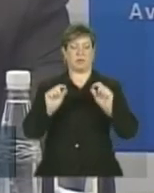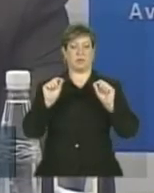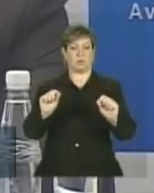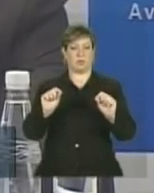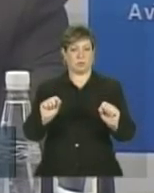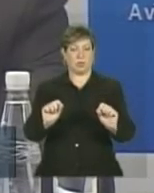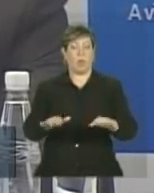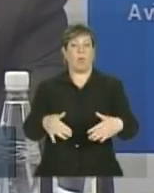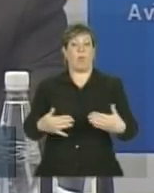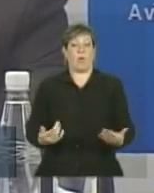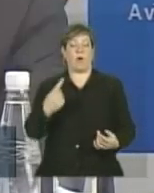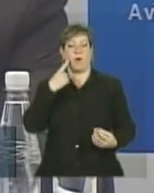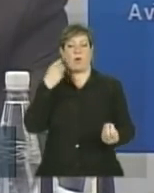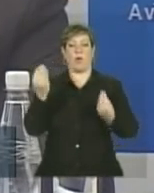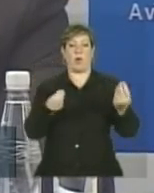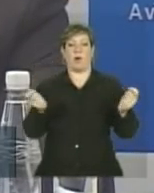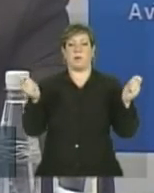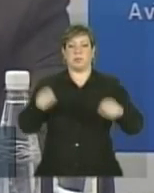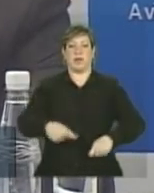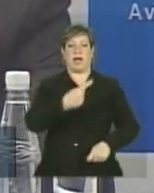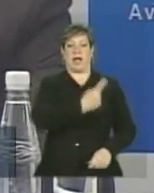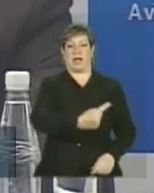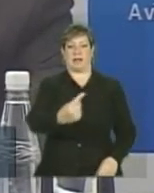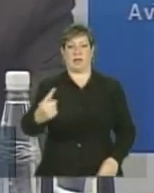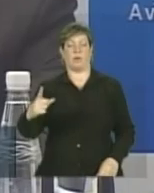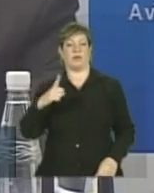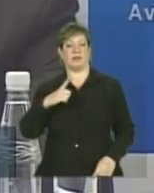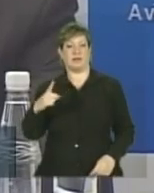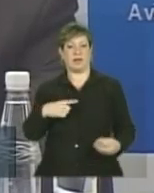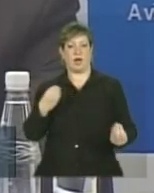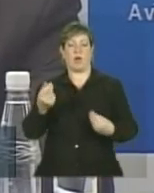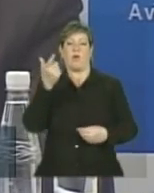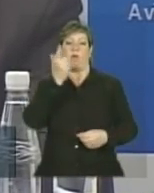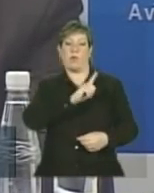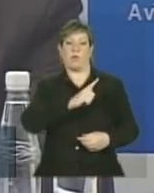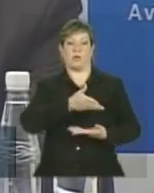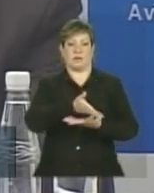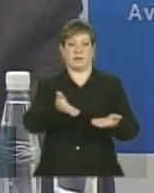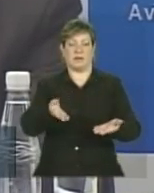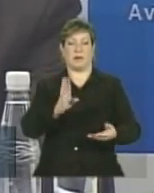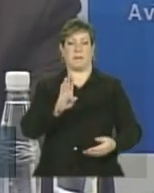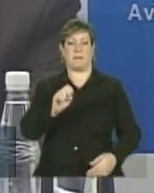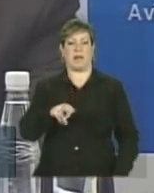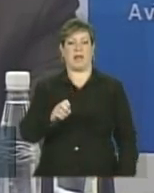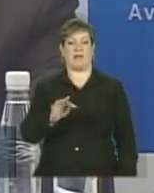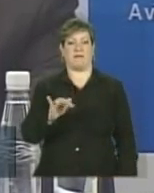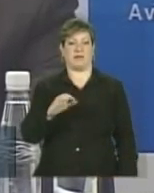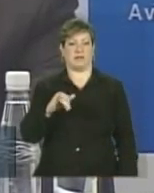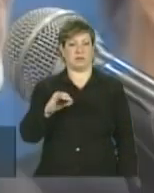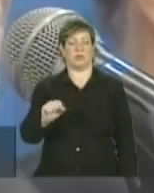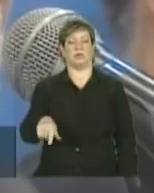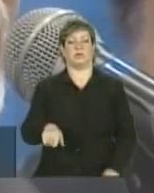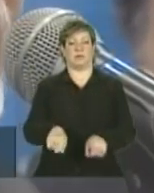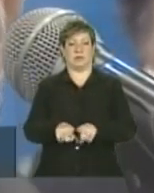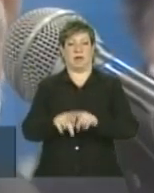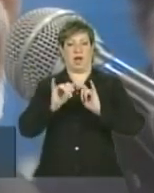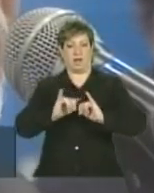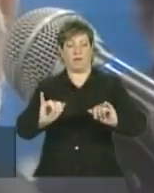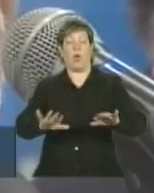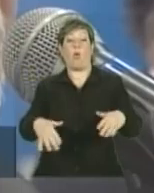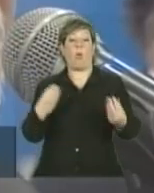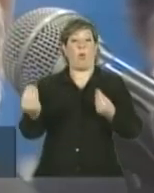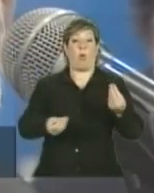a possibilidade de cada um ter acesso a esses benefícios que ora anunciamos e quais as condições